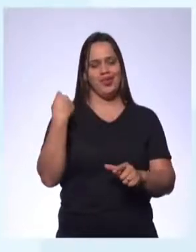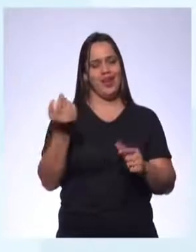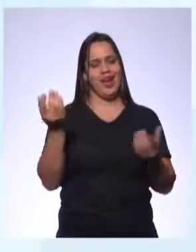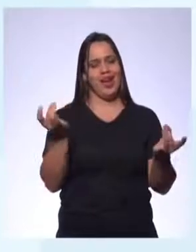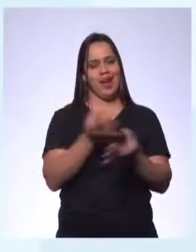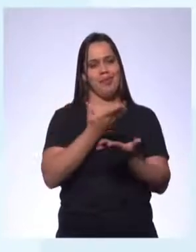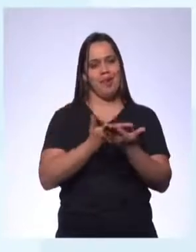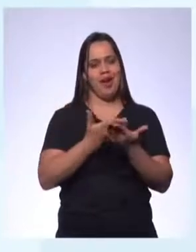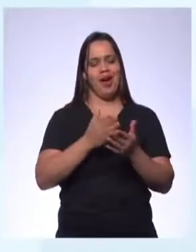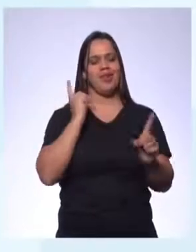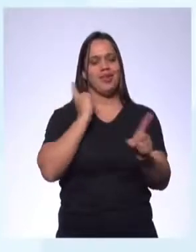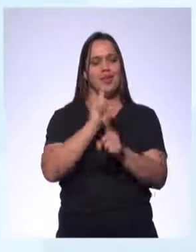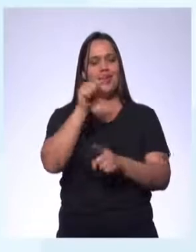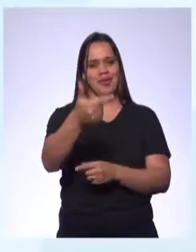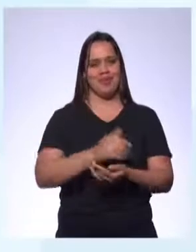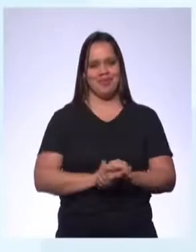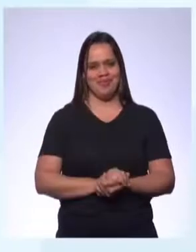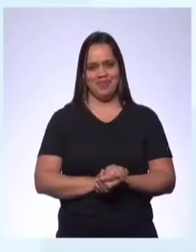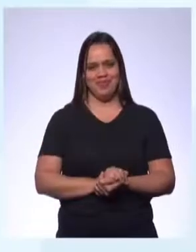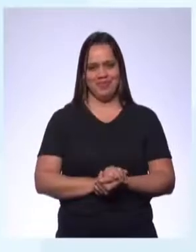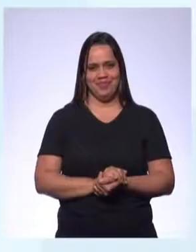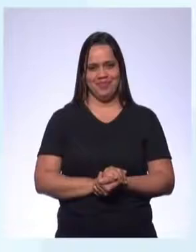aqui e até a próxima, galera.